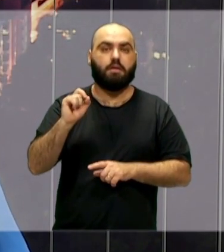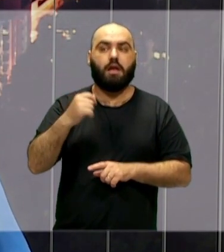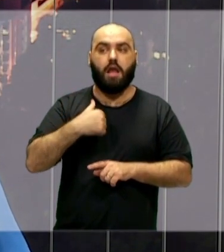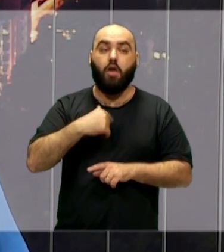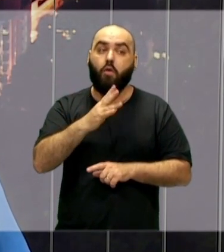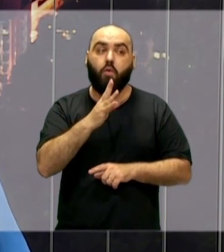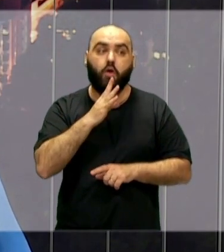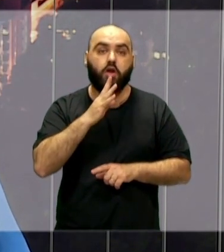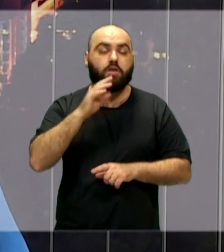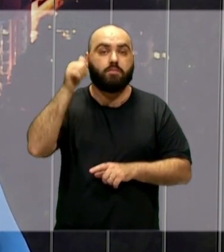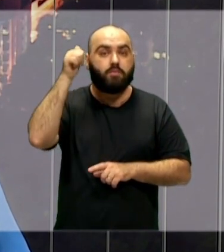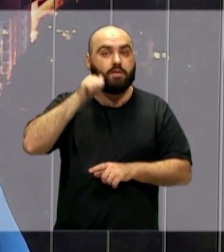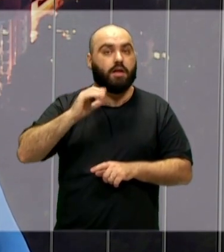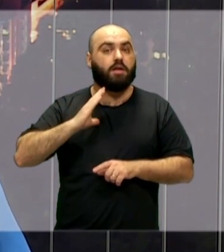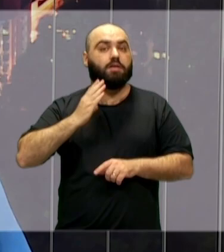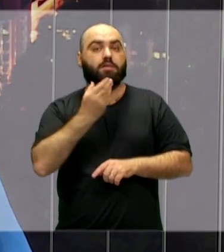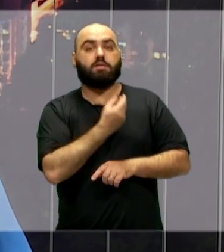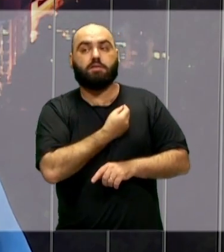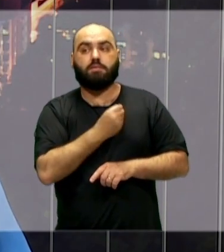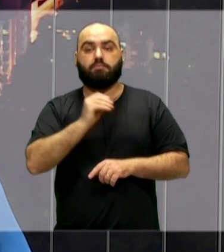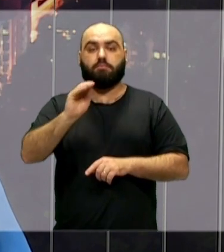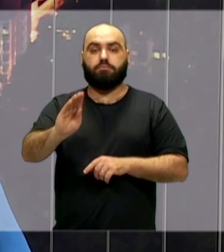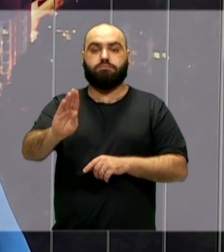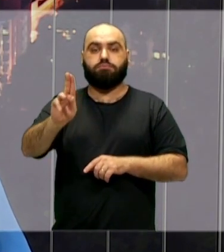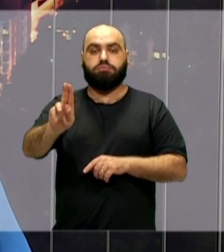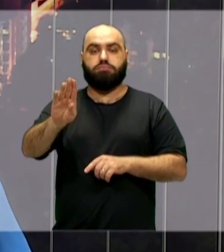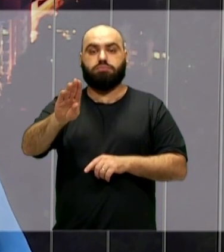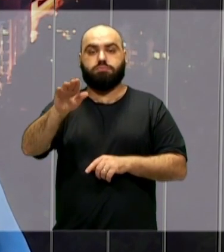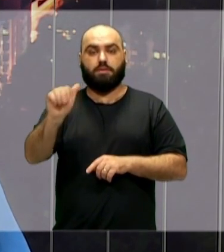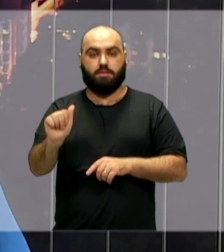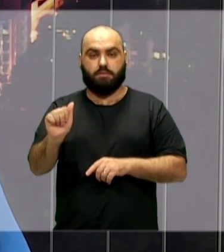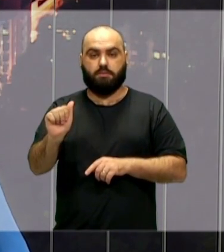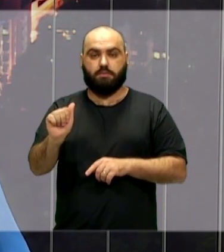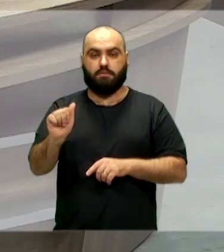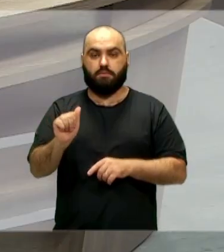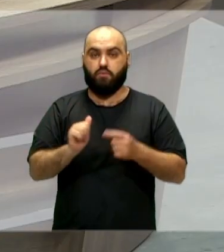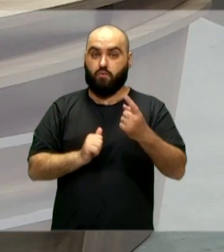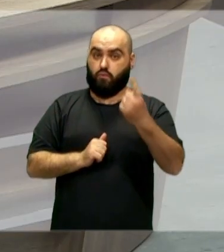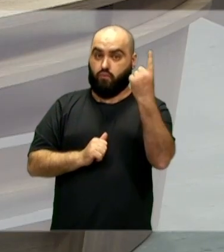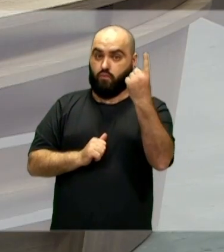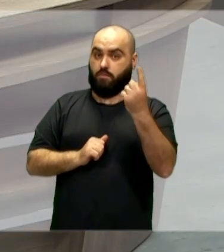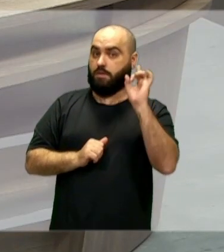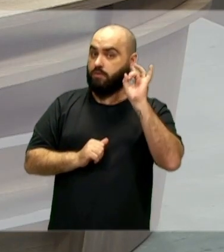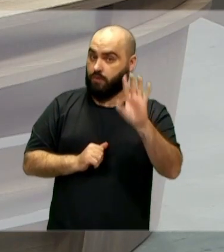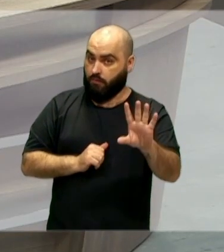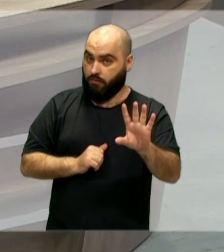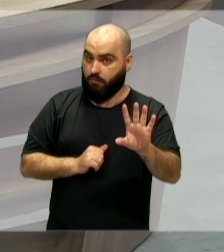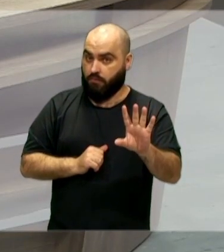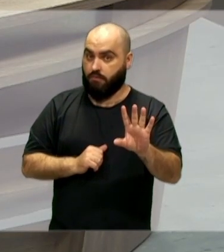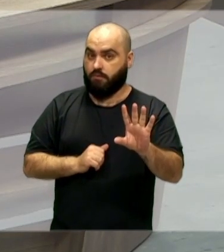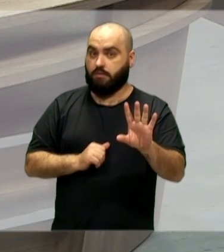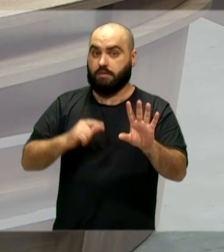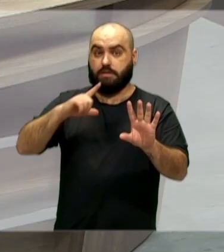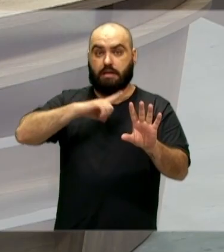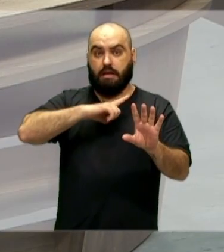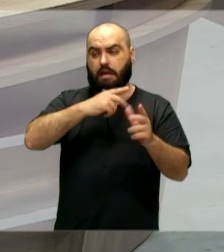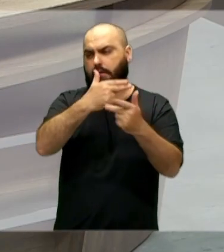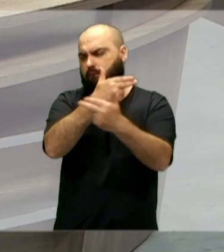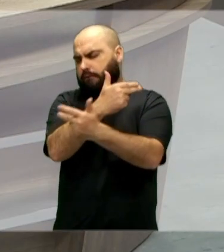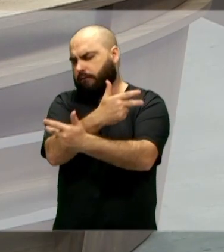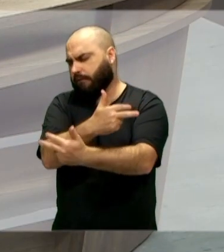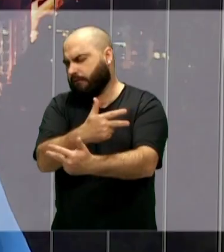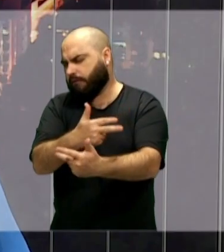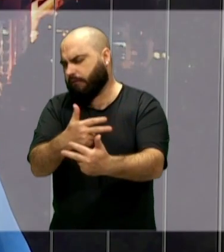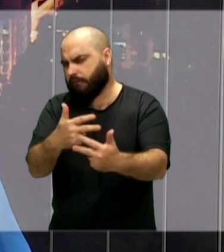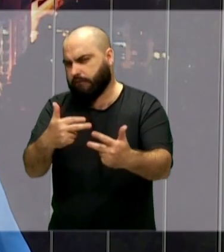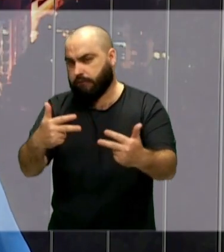uma mulher trans, a buba da novela. Você não conhece mulheres trans, você conhece uma mulher trans. Nós somos plurais.